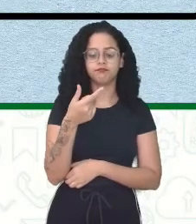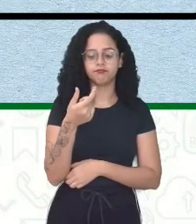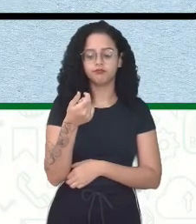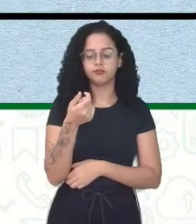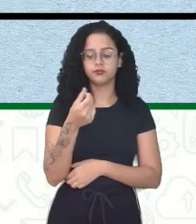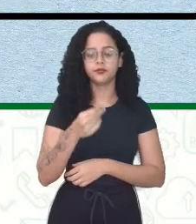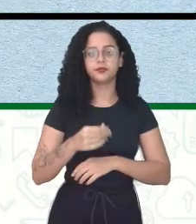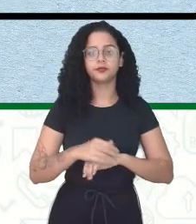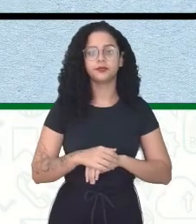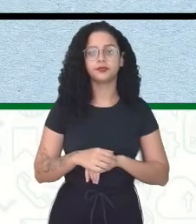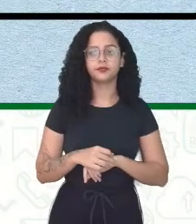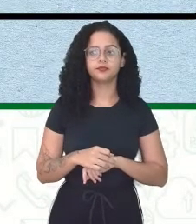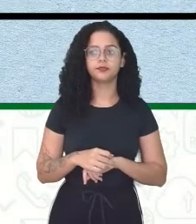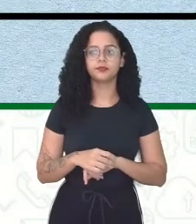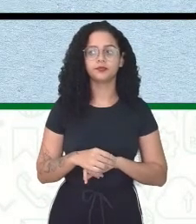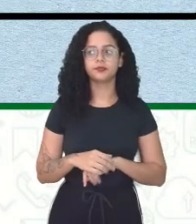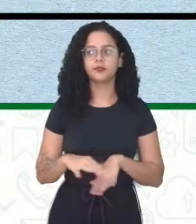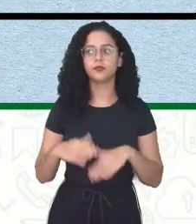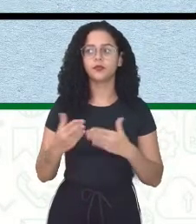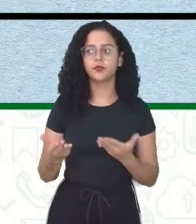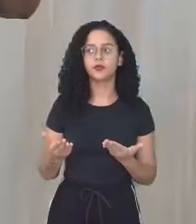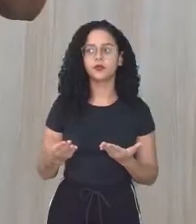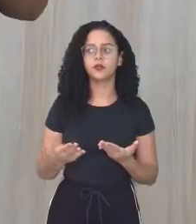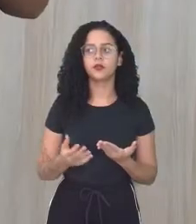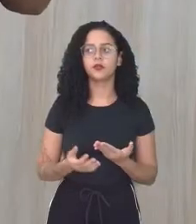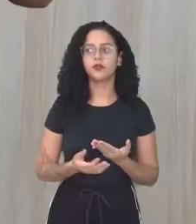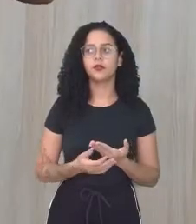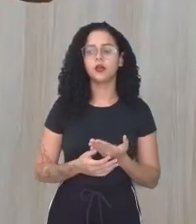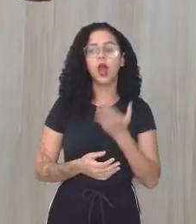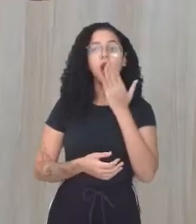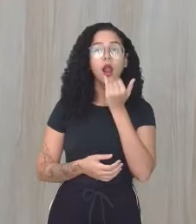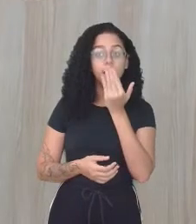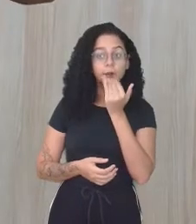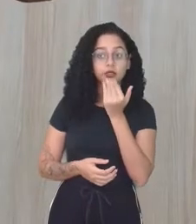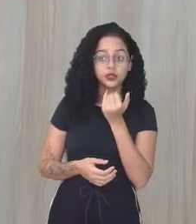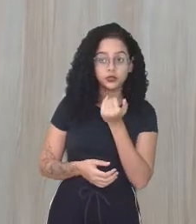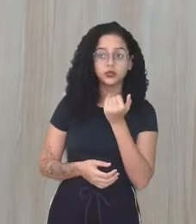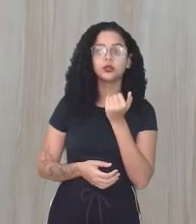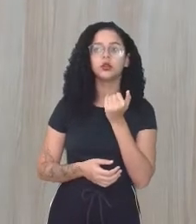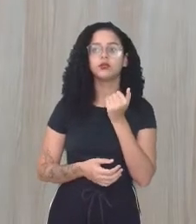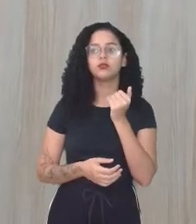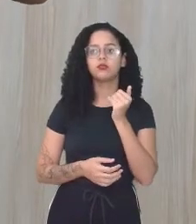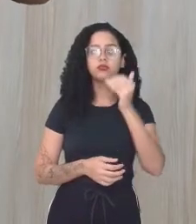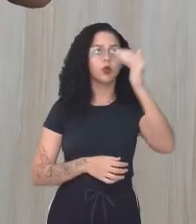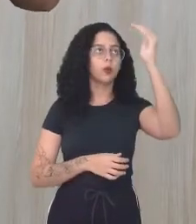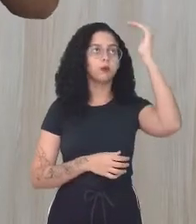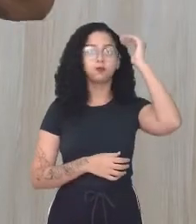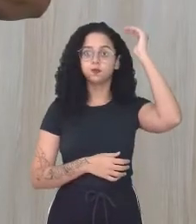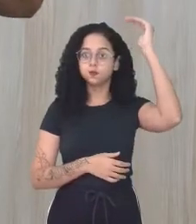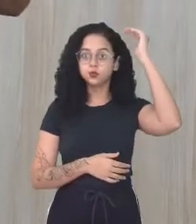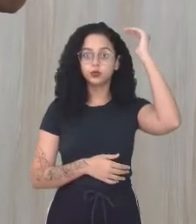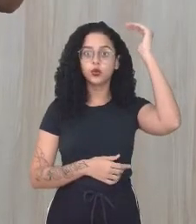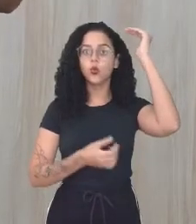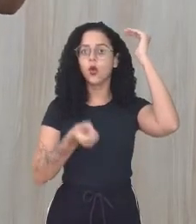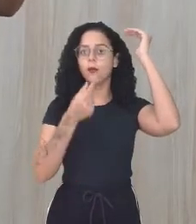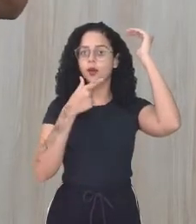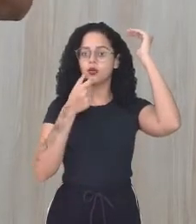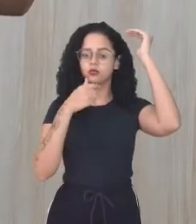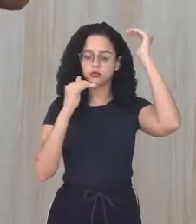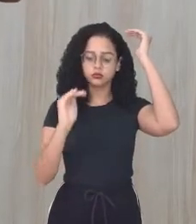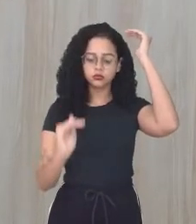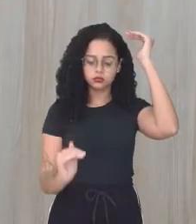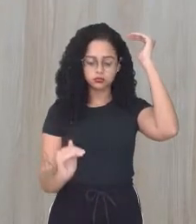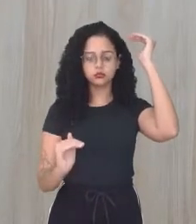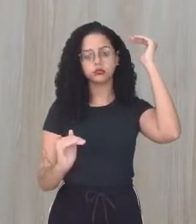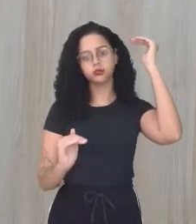remédios, né? Então, a alimentação, a barra está lá em cima, e os remédios,